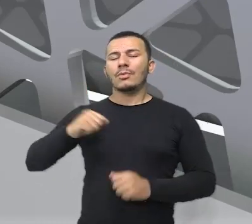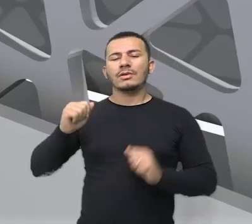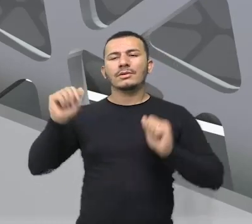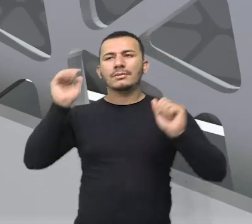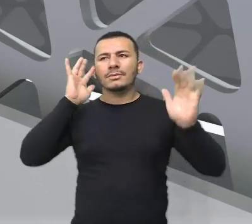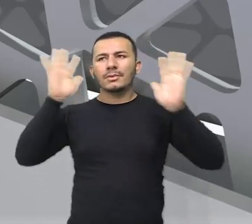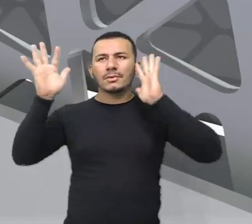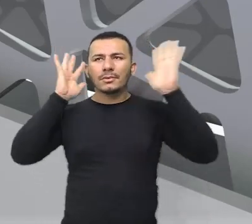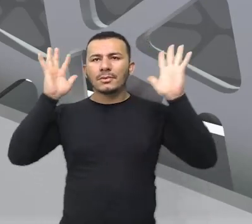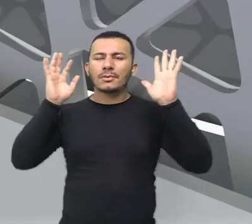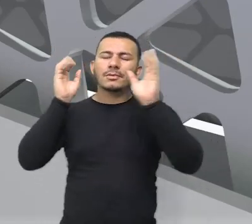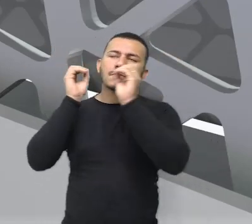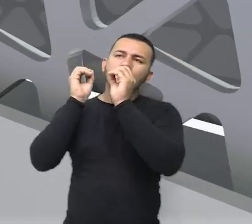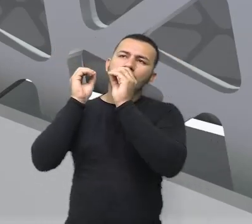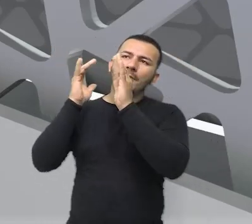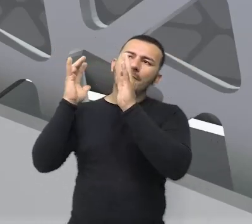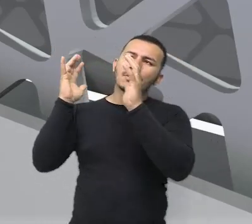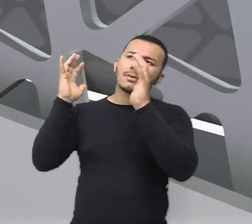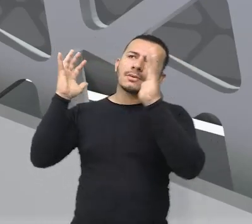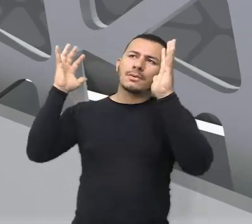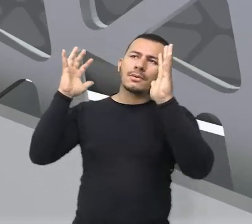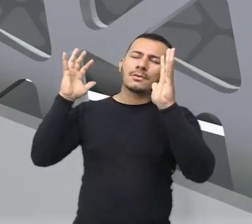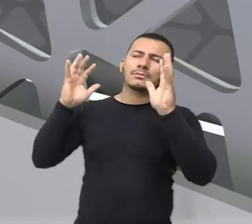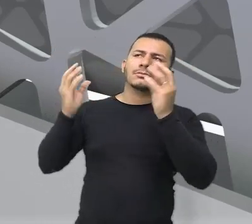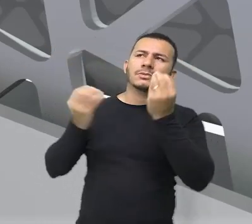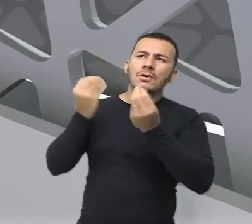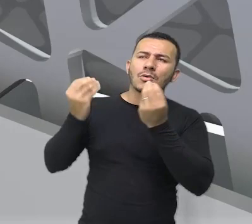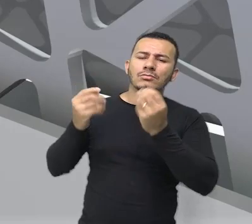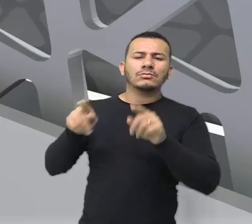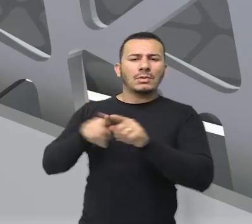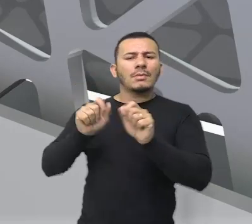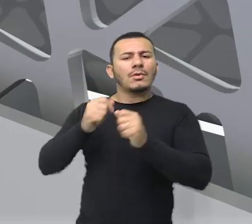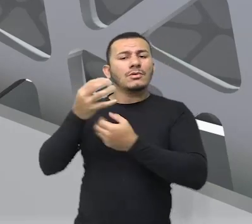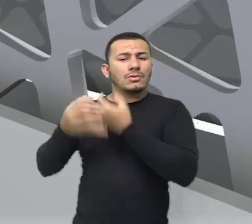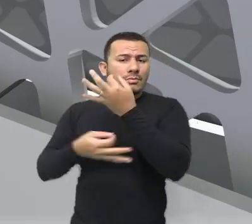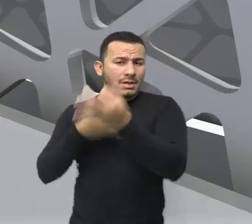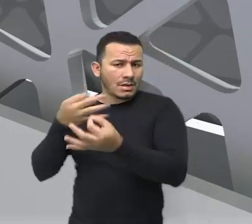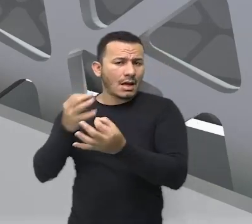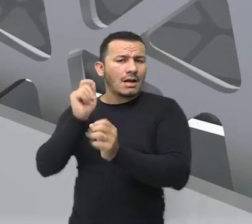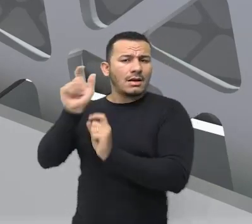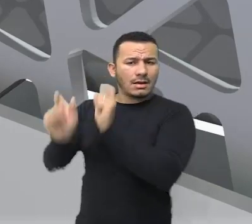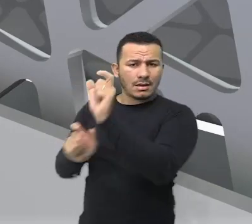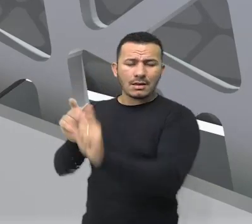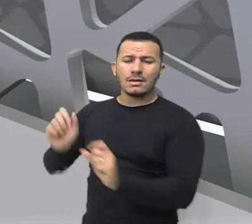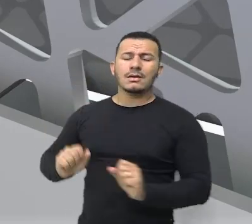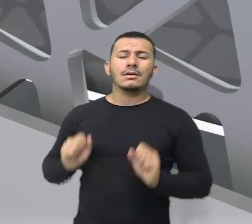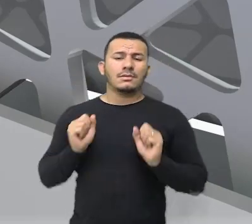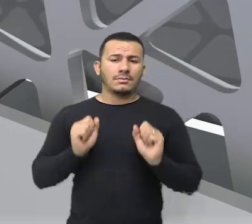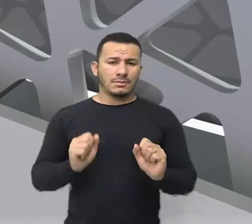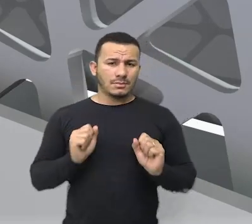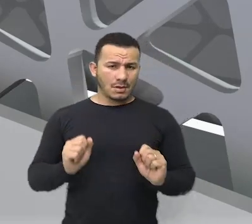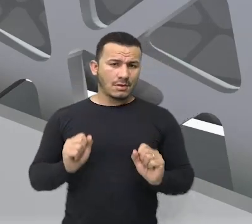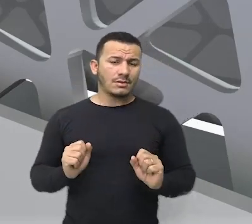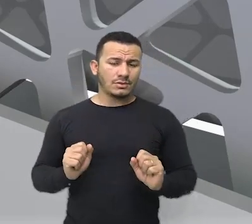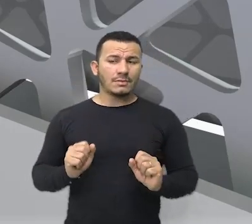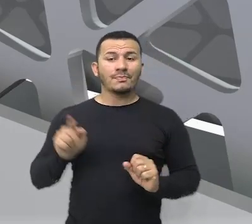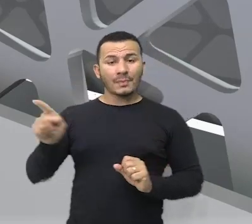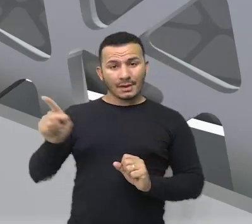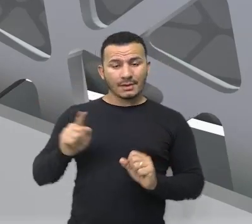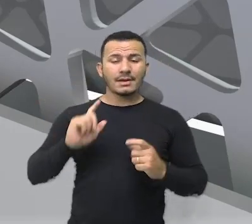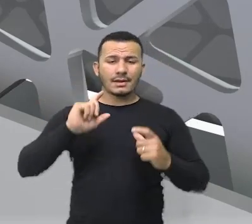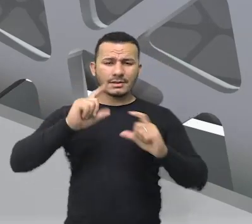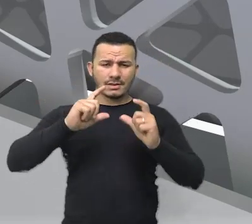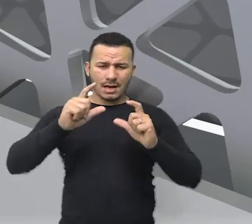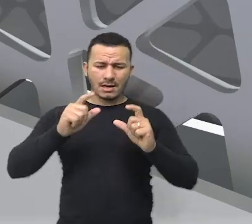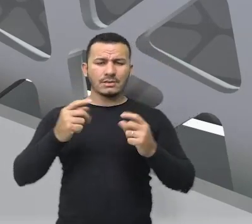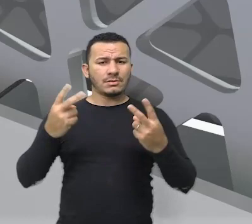pensar, nos faz e nos traz a possibilidade de criticar alguma coisa, que é o que acontece aí nessa charge. A